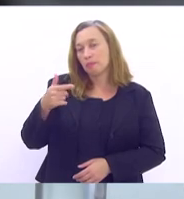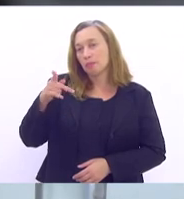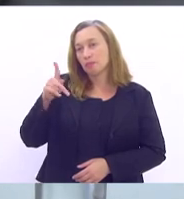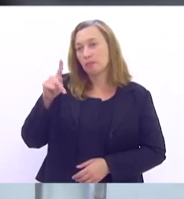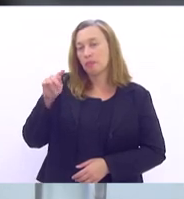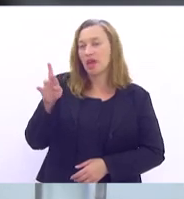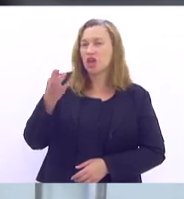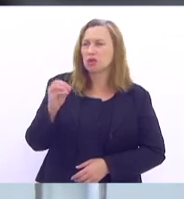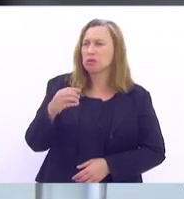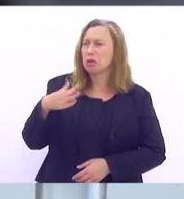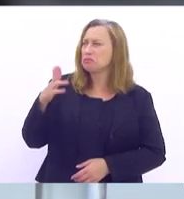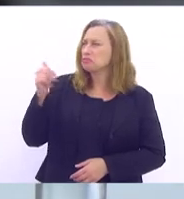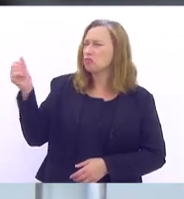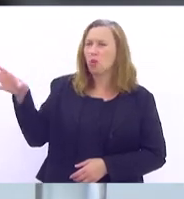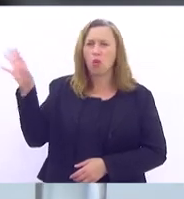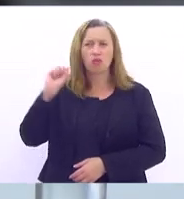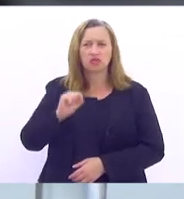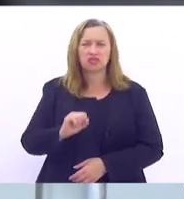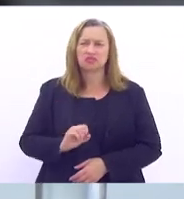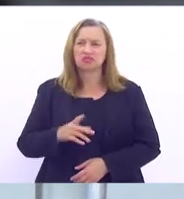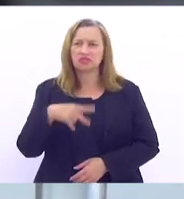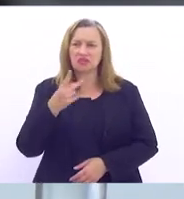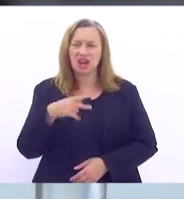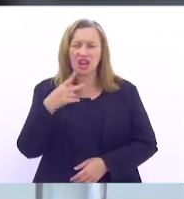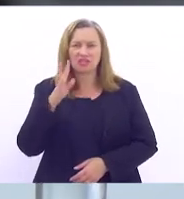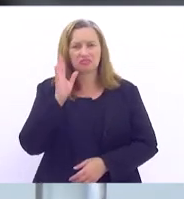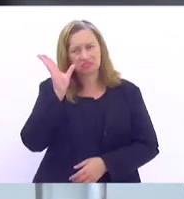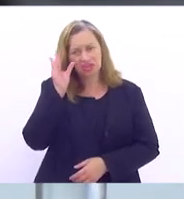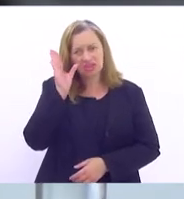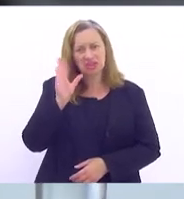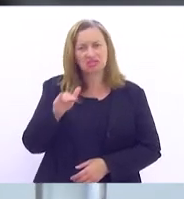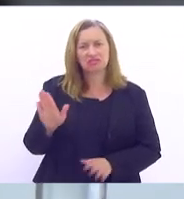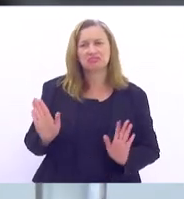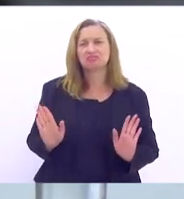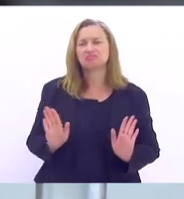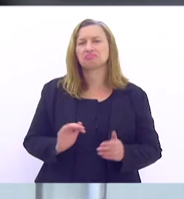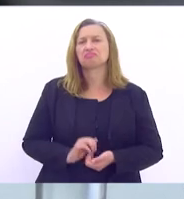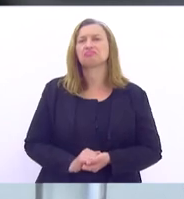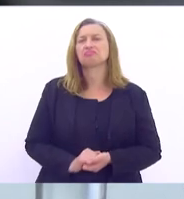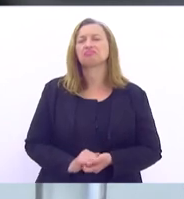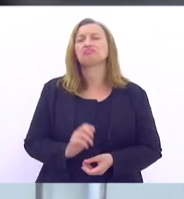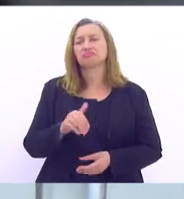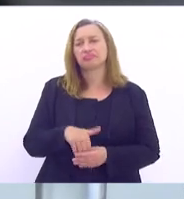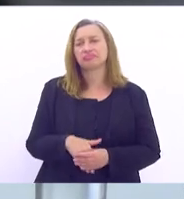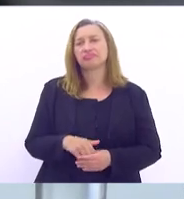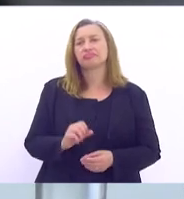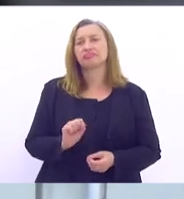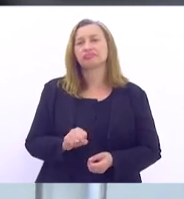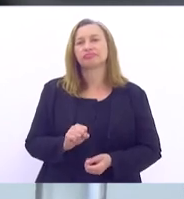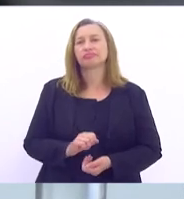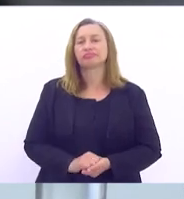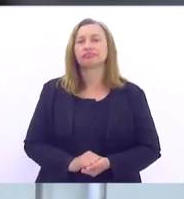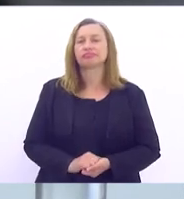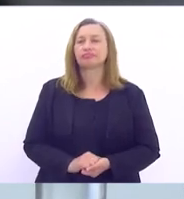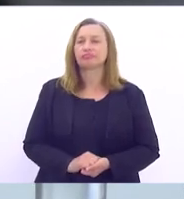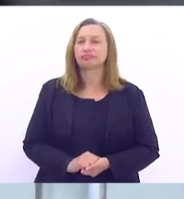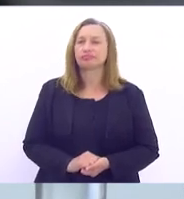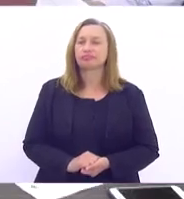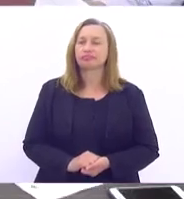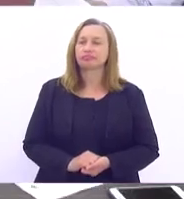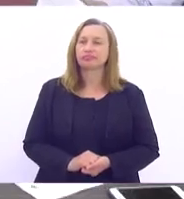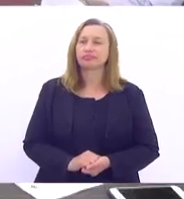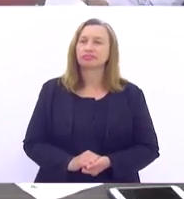ouvido o ruído, que era até... Eu acho interessante, não estou discordando de você, não. Estou votando a favor. Não, não tenho dúvida que Vossa Excelência, como alguém